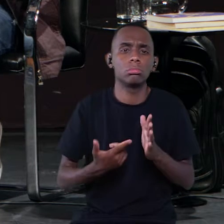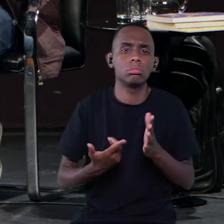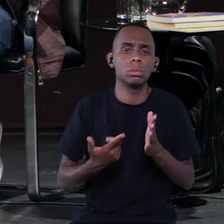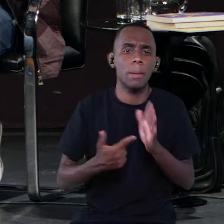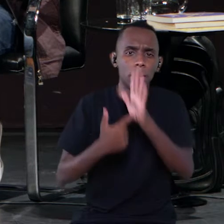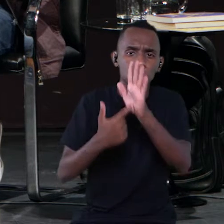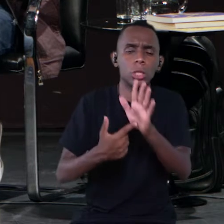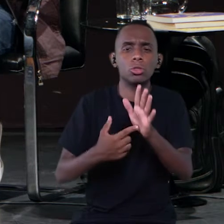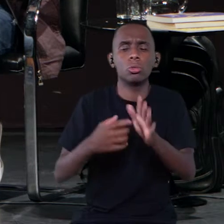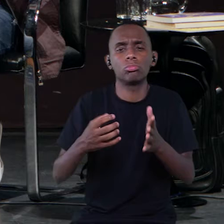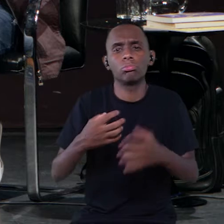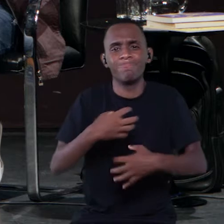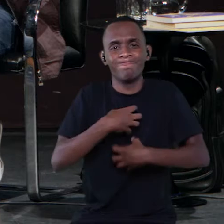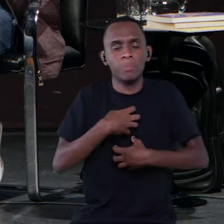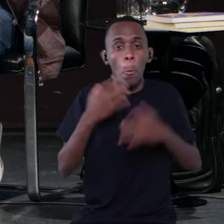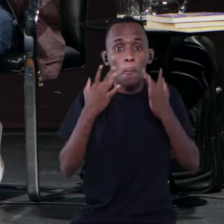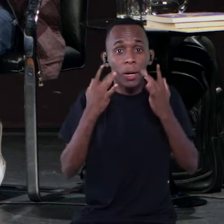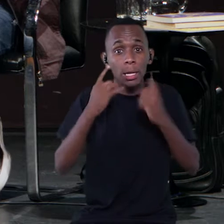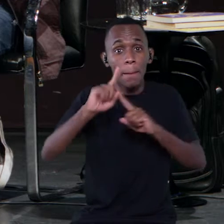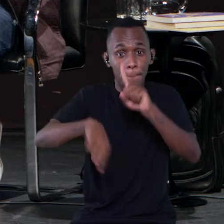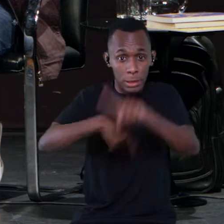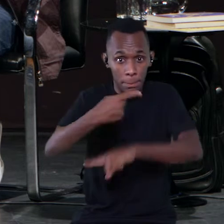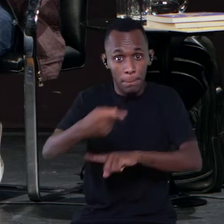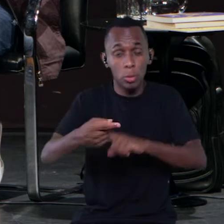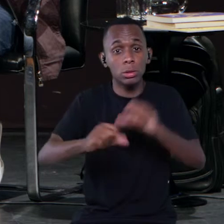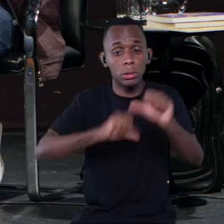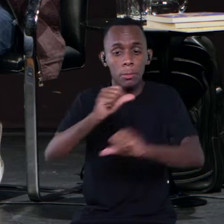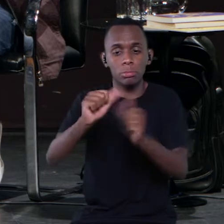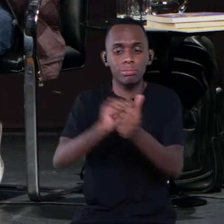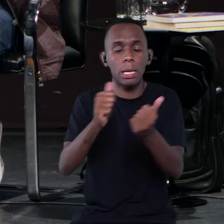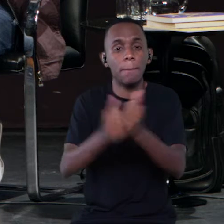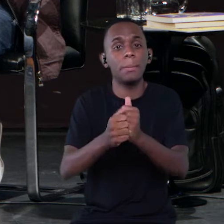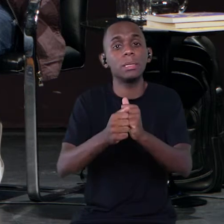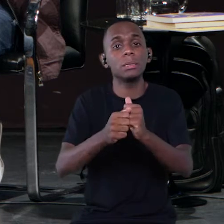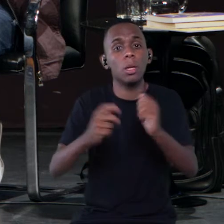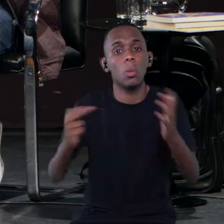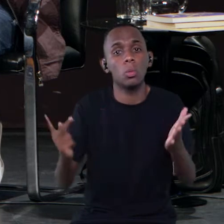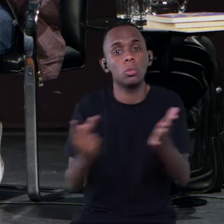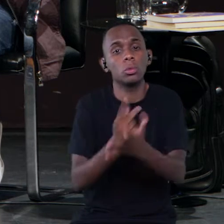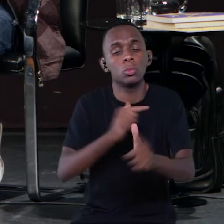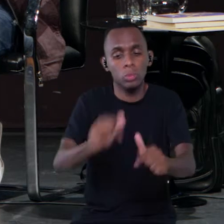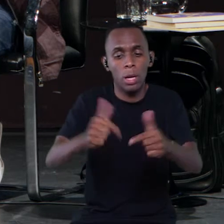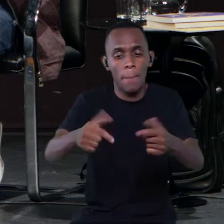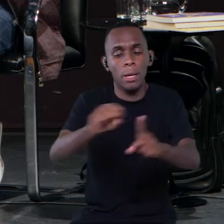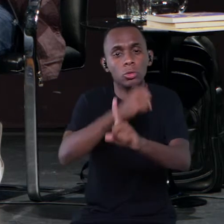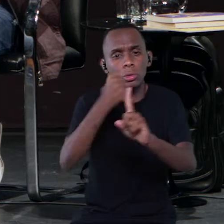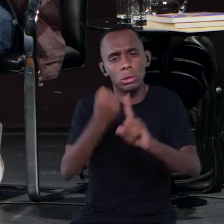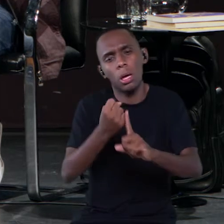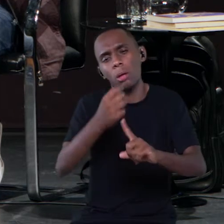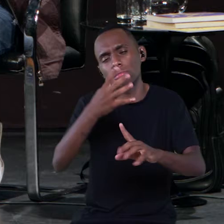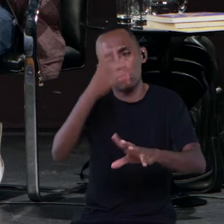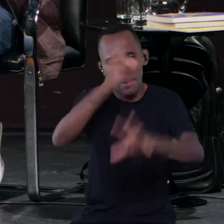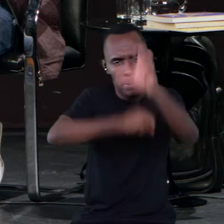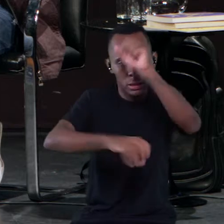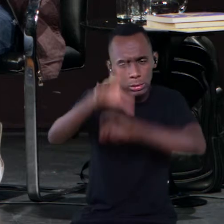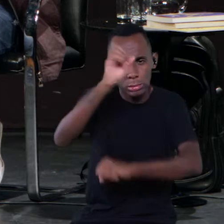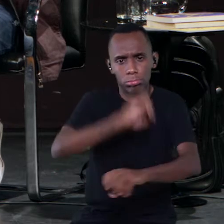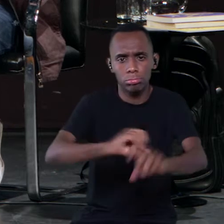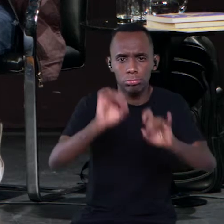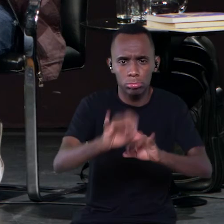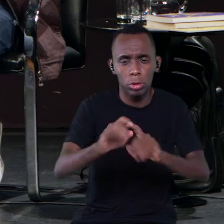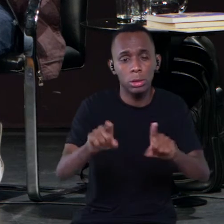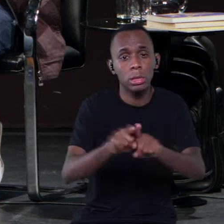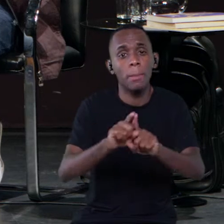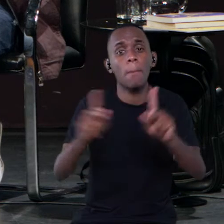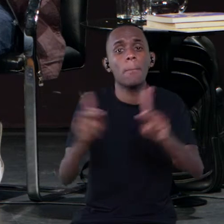das narrativas, mas ele se desdobra depois em ação social, né, no processo de ensino e aprendizagem, atualização